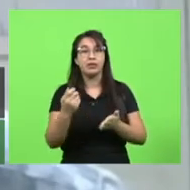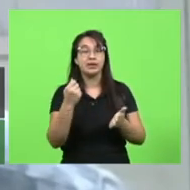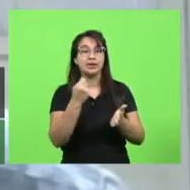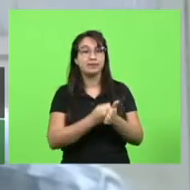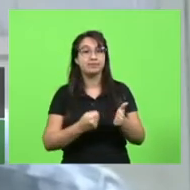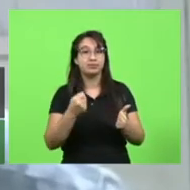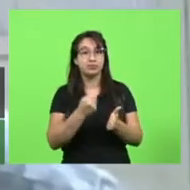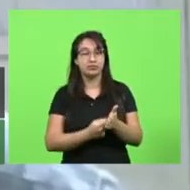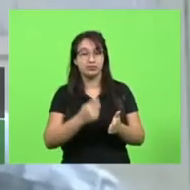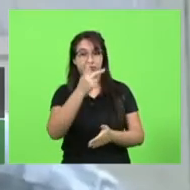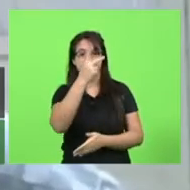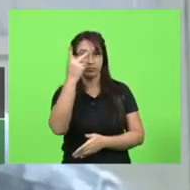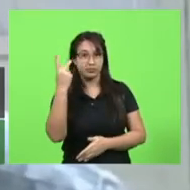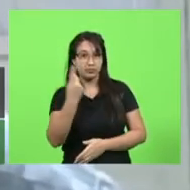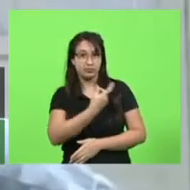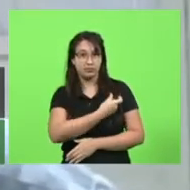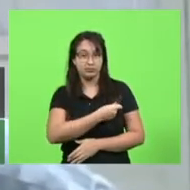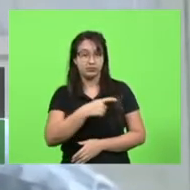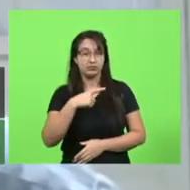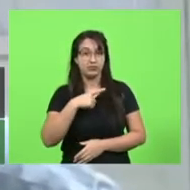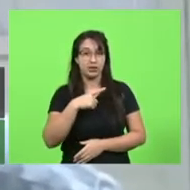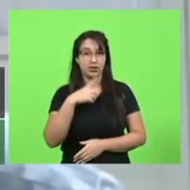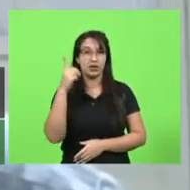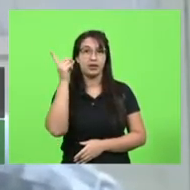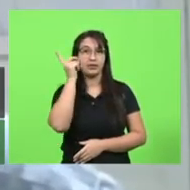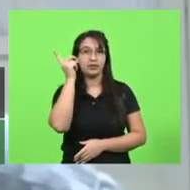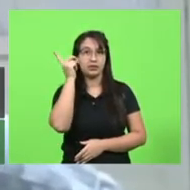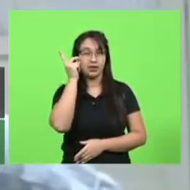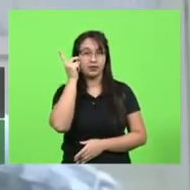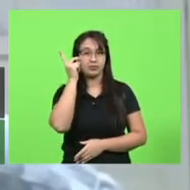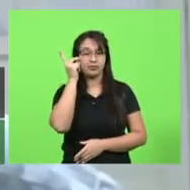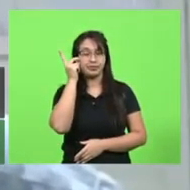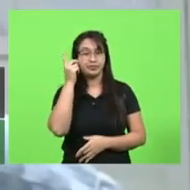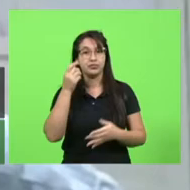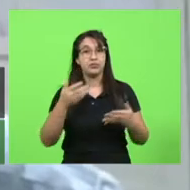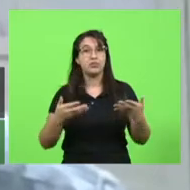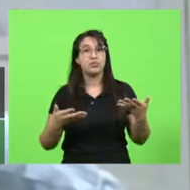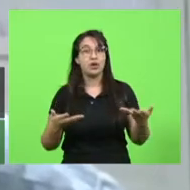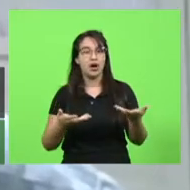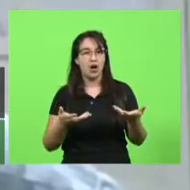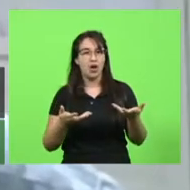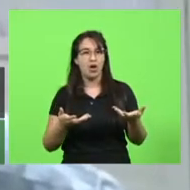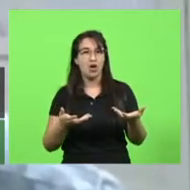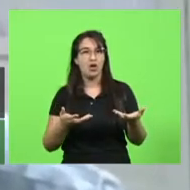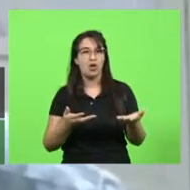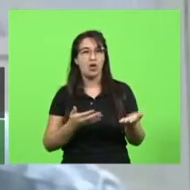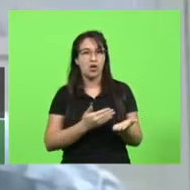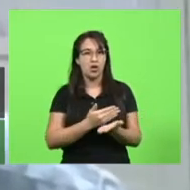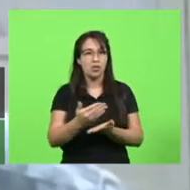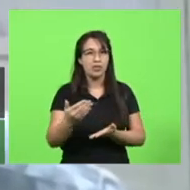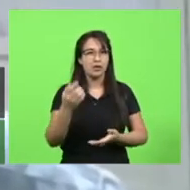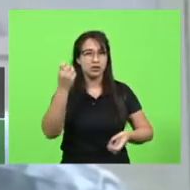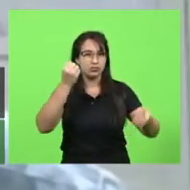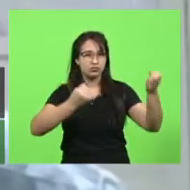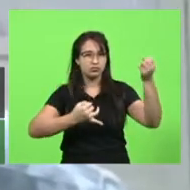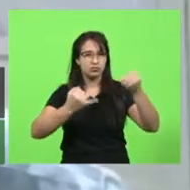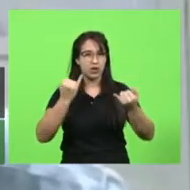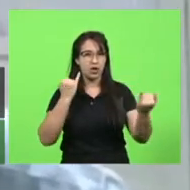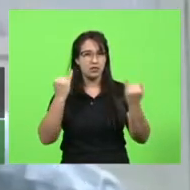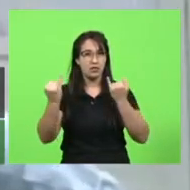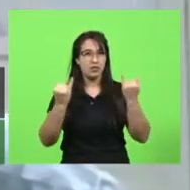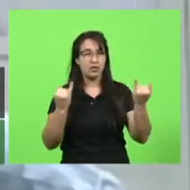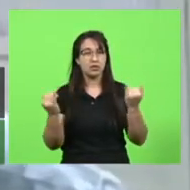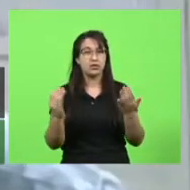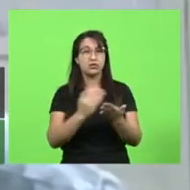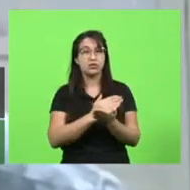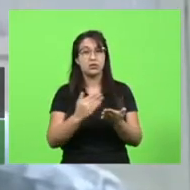com síndrome de Down. Tá? E eu vou trazer para vocês aqui algumas informações que fizeram parte de toda a